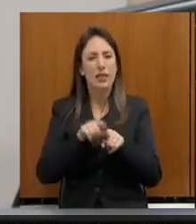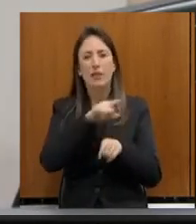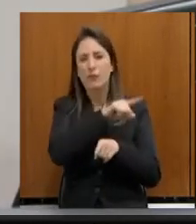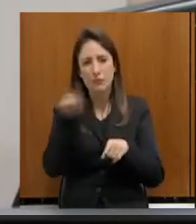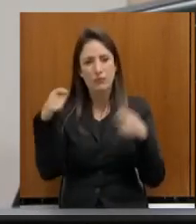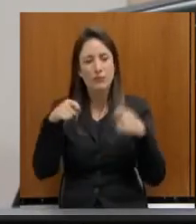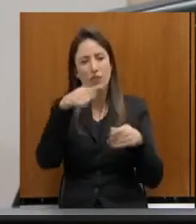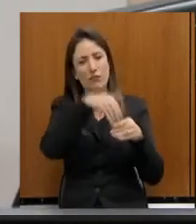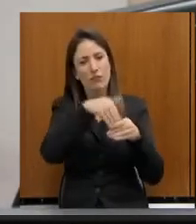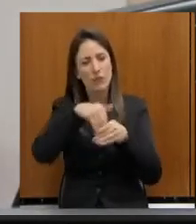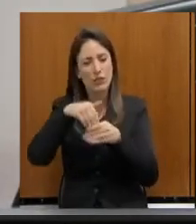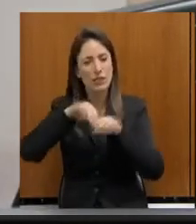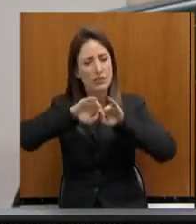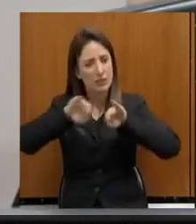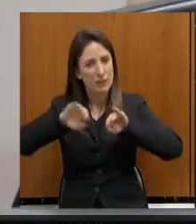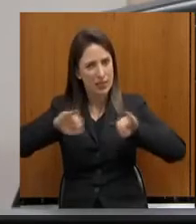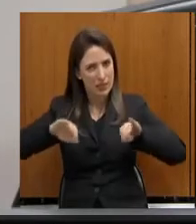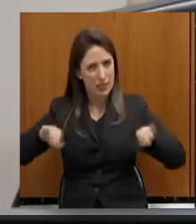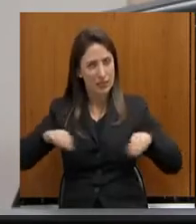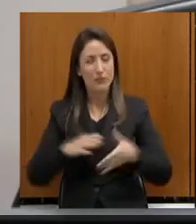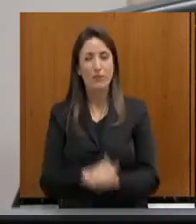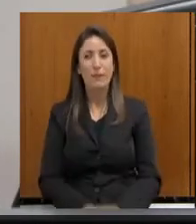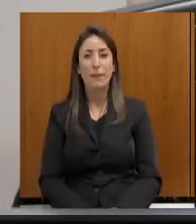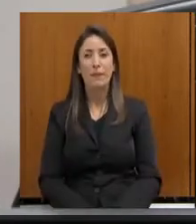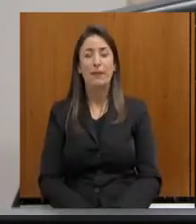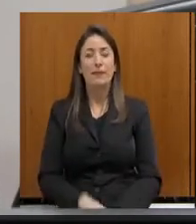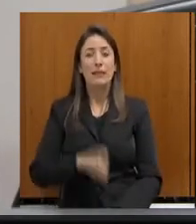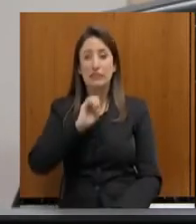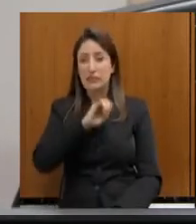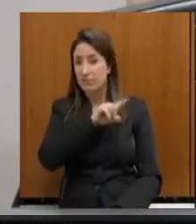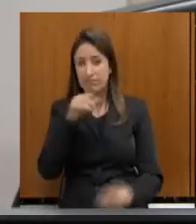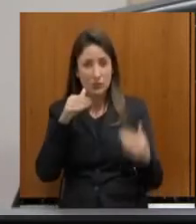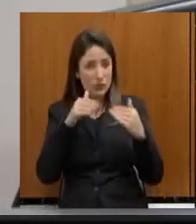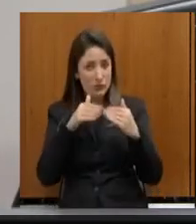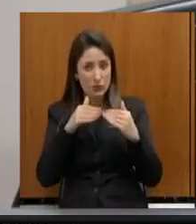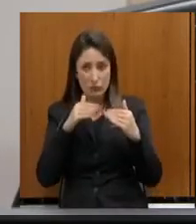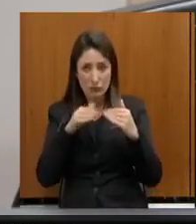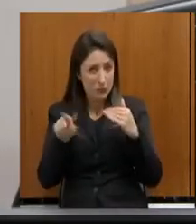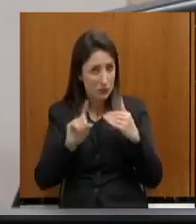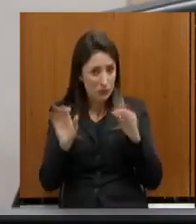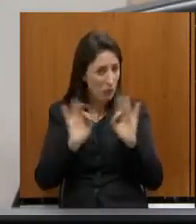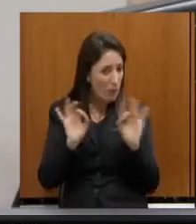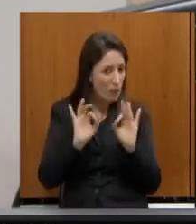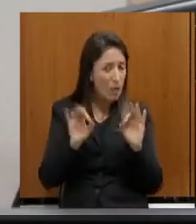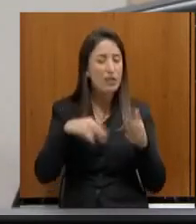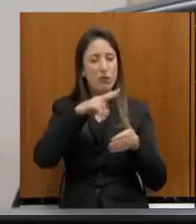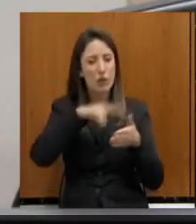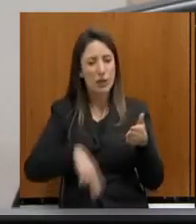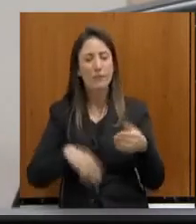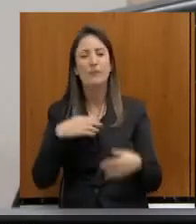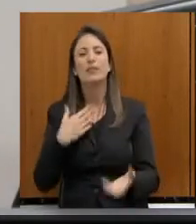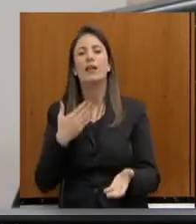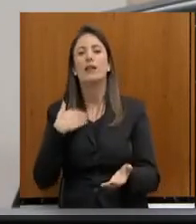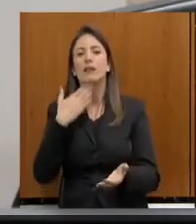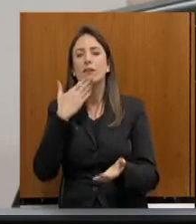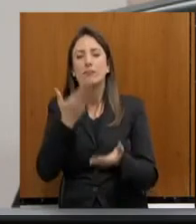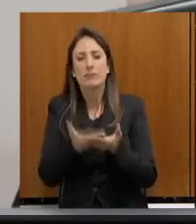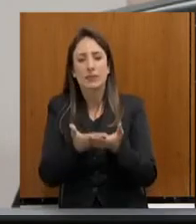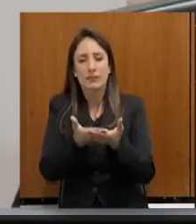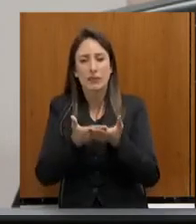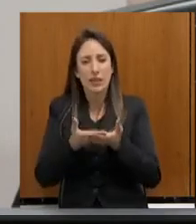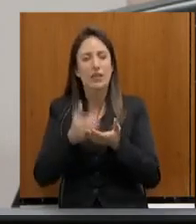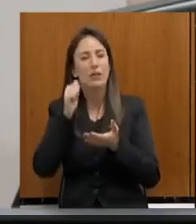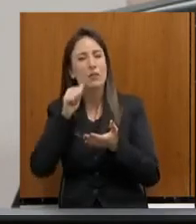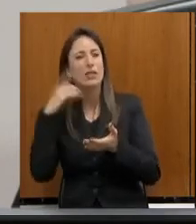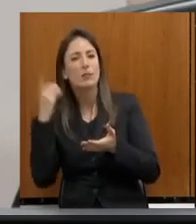bloco não havendo quem discorda passeio passarei a leitura dos requerimentos e termina de autoria deputada Leninha requer